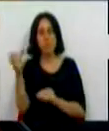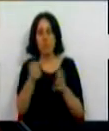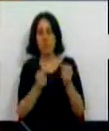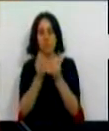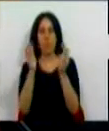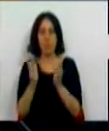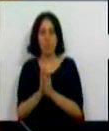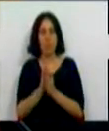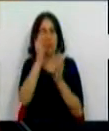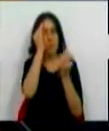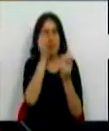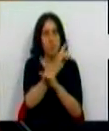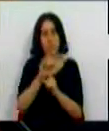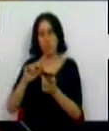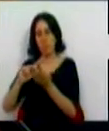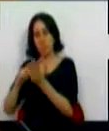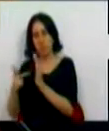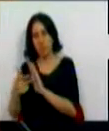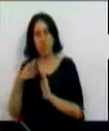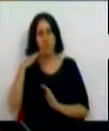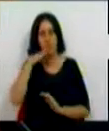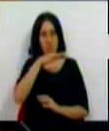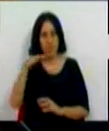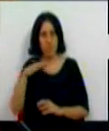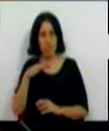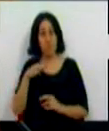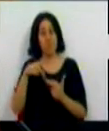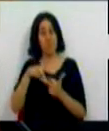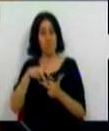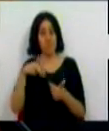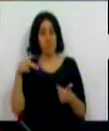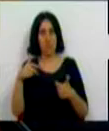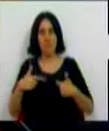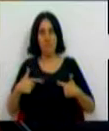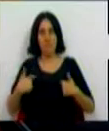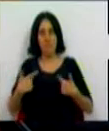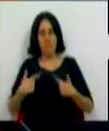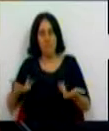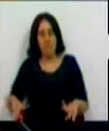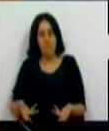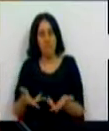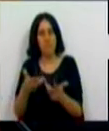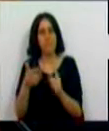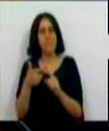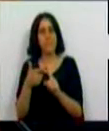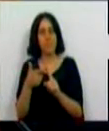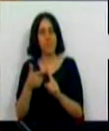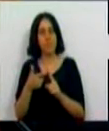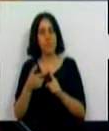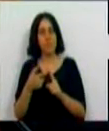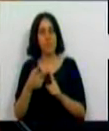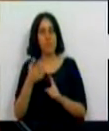os docentes, os técnicos, as famílias e as autarquias para o combate a um dos mais